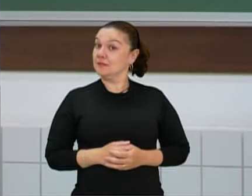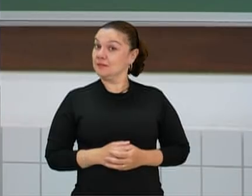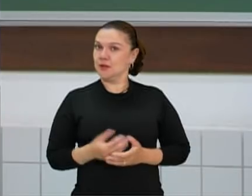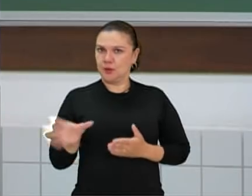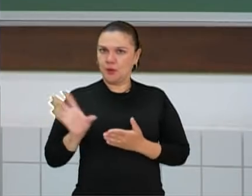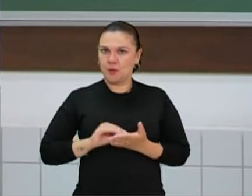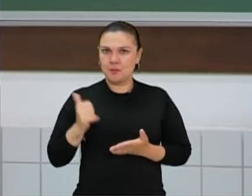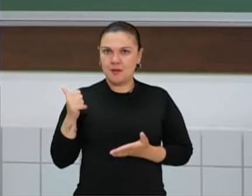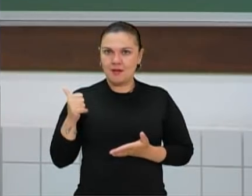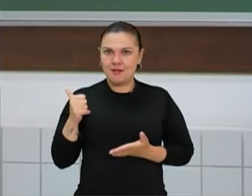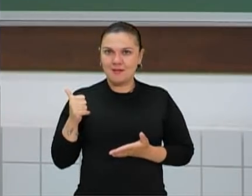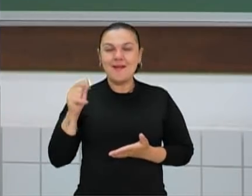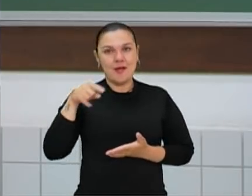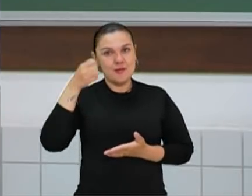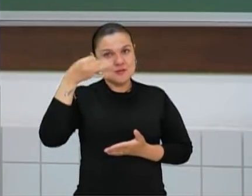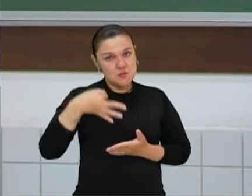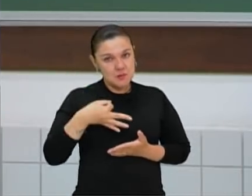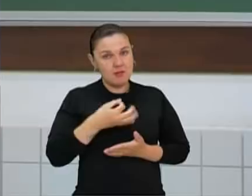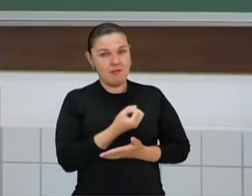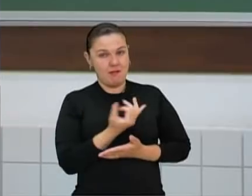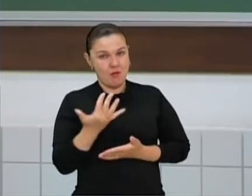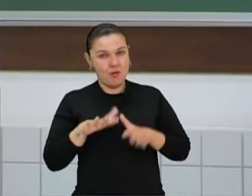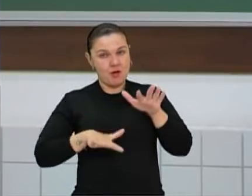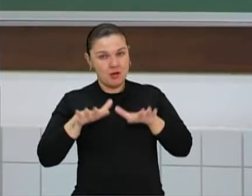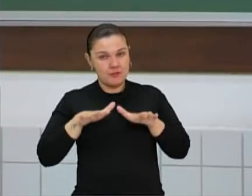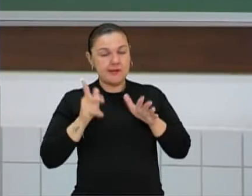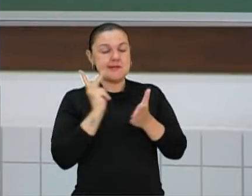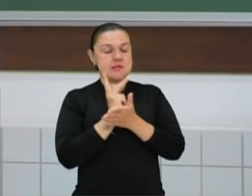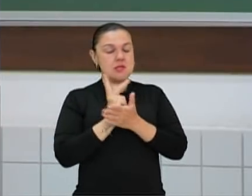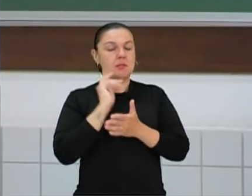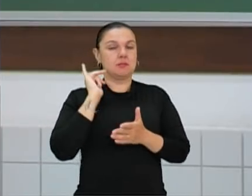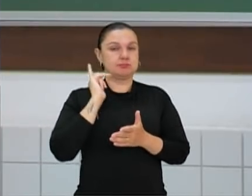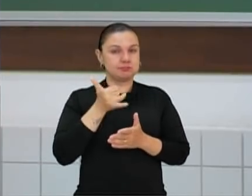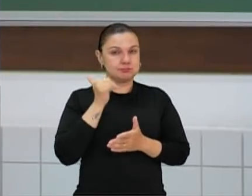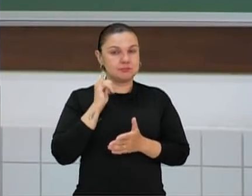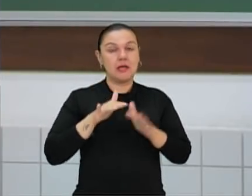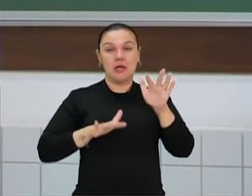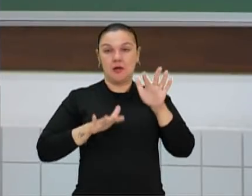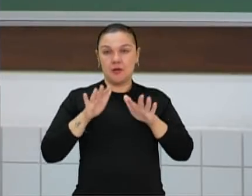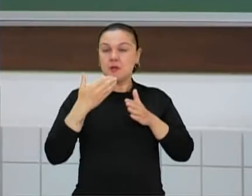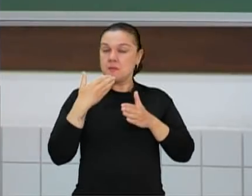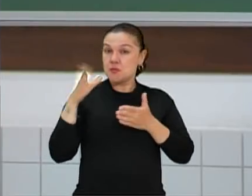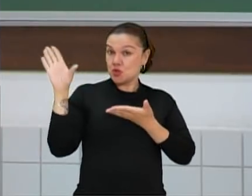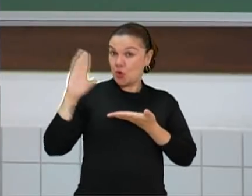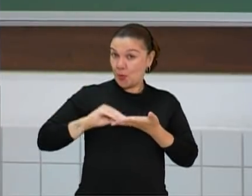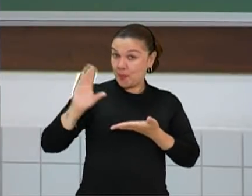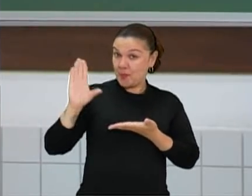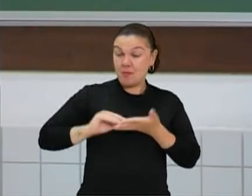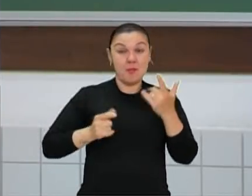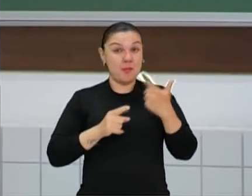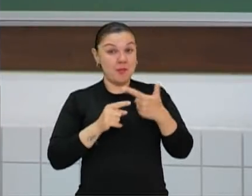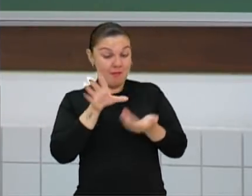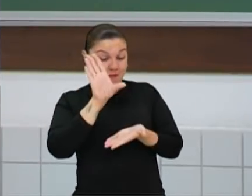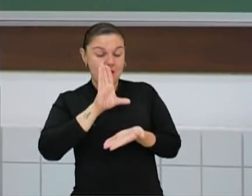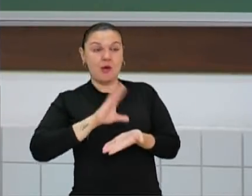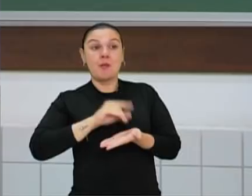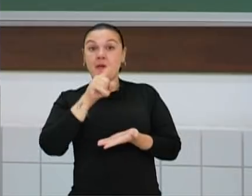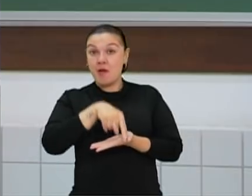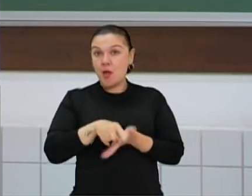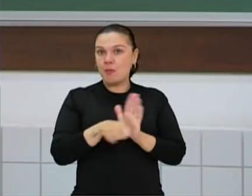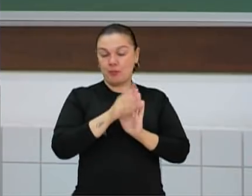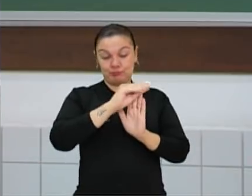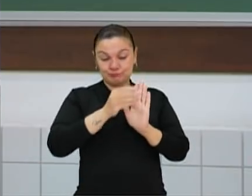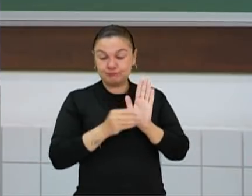E aí, copiaram? É aquilo que eu falei. Algumas coisas eu sempre estou, de vez em quando, nas nossas aulas, estou pedindo para copiar. É porque é um